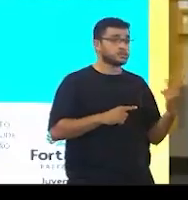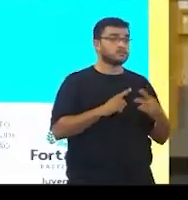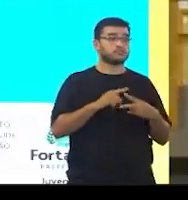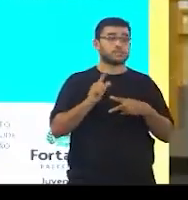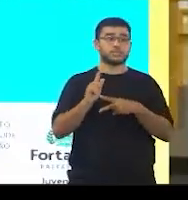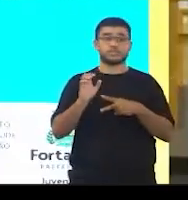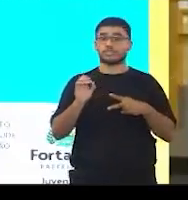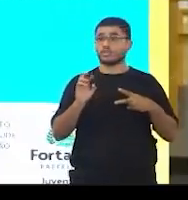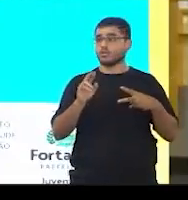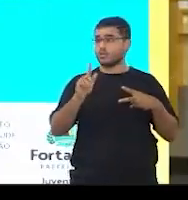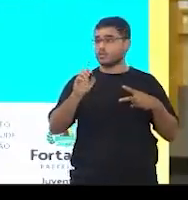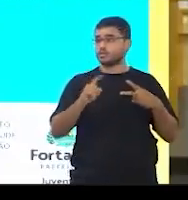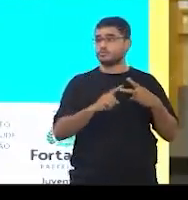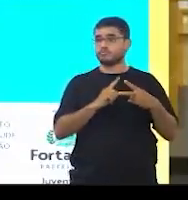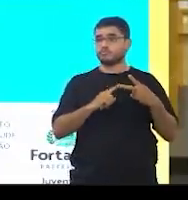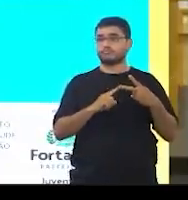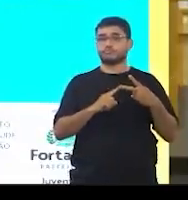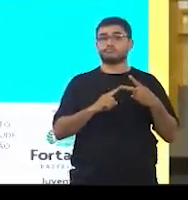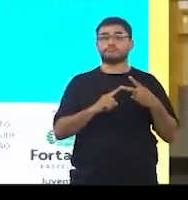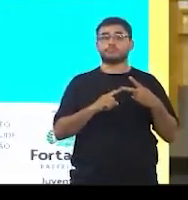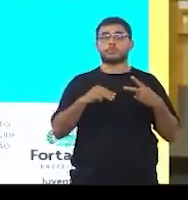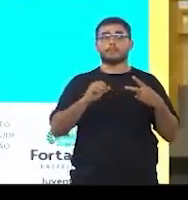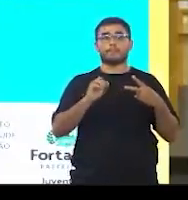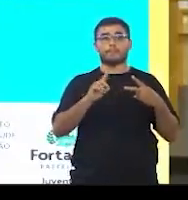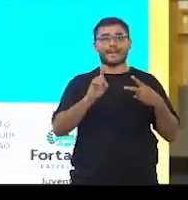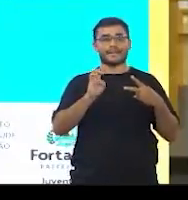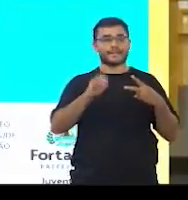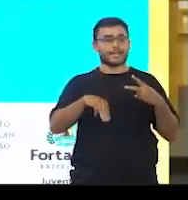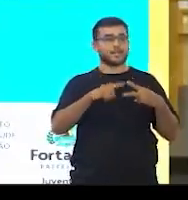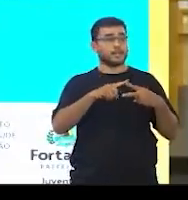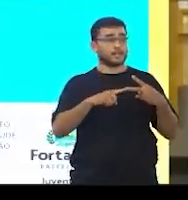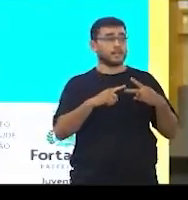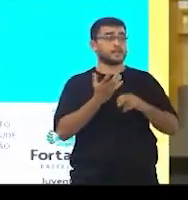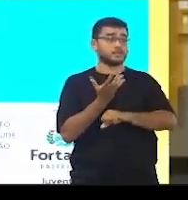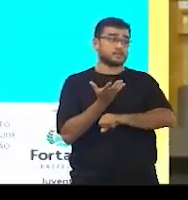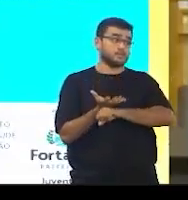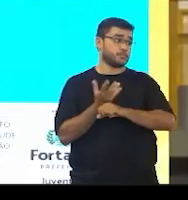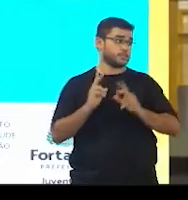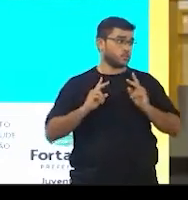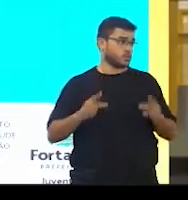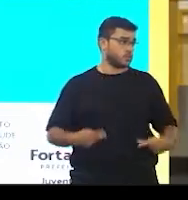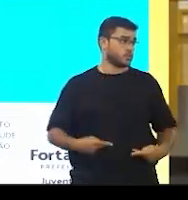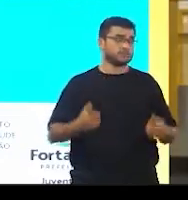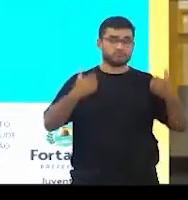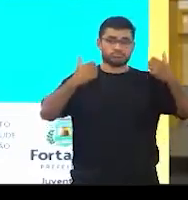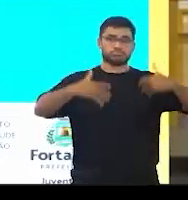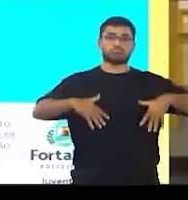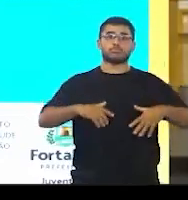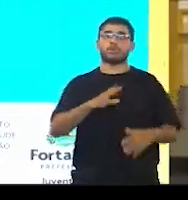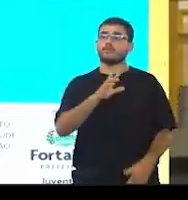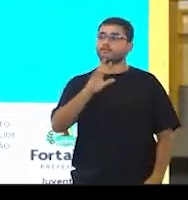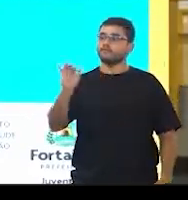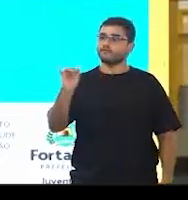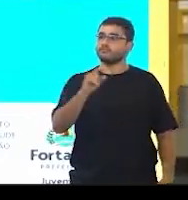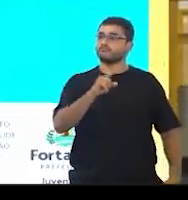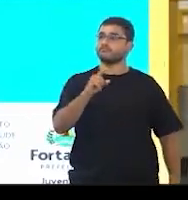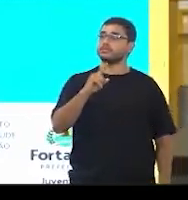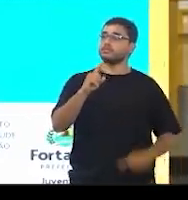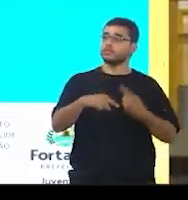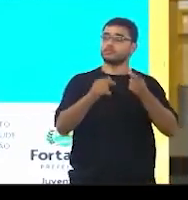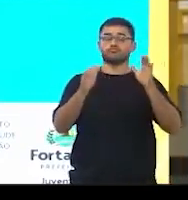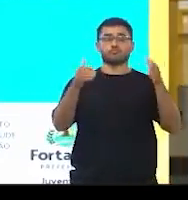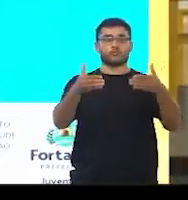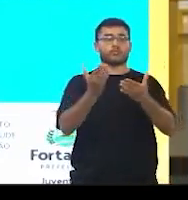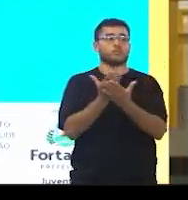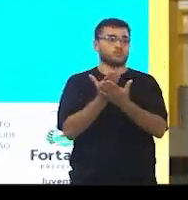sobre humanas. Aí ele vai dar dicas importantíssimas, né, sobre toda a parte de humanas, e depois teremos aulas específicas, né? Depois